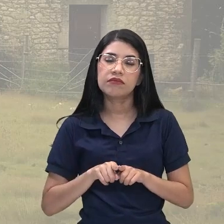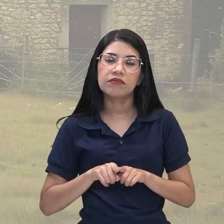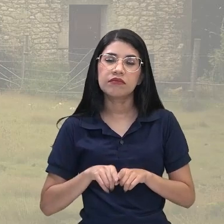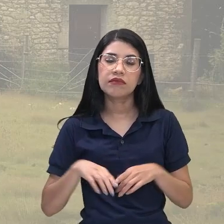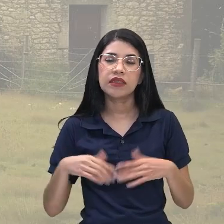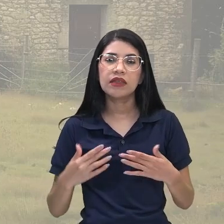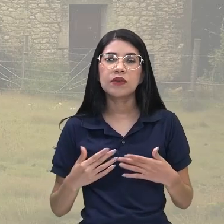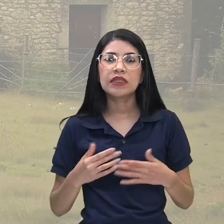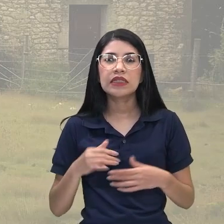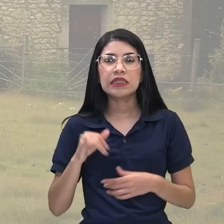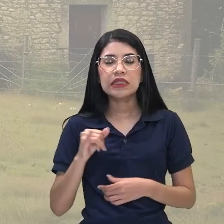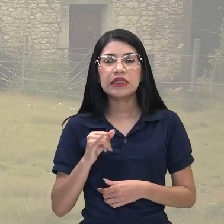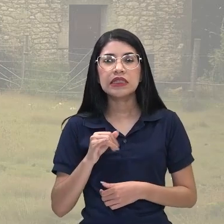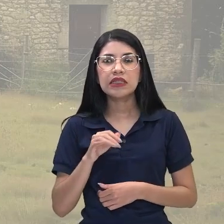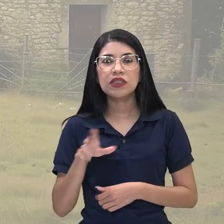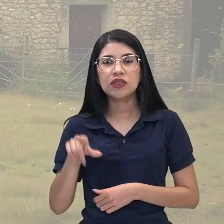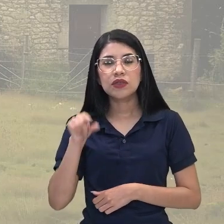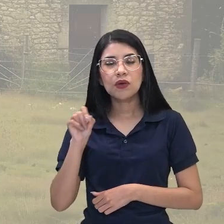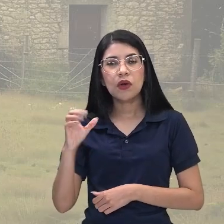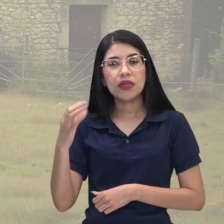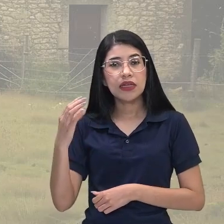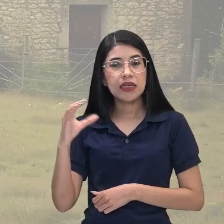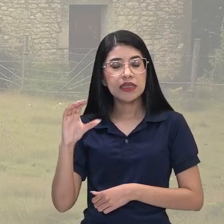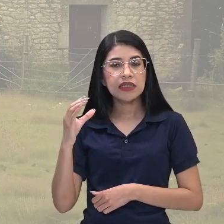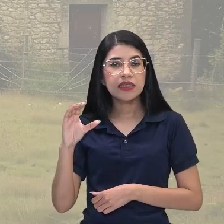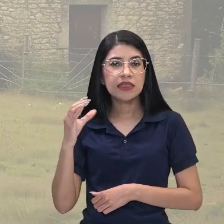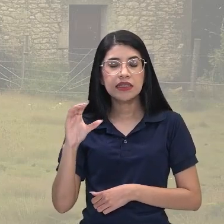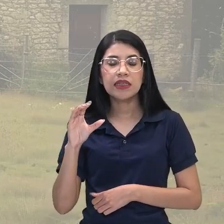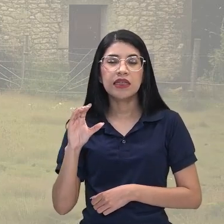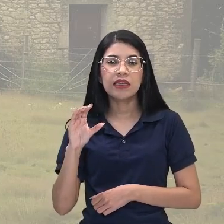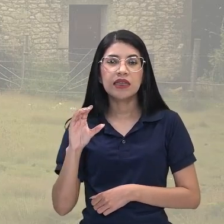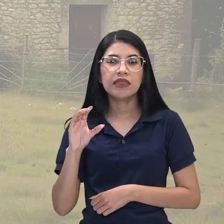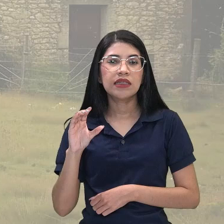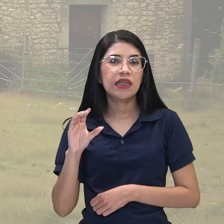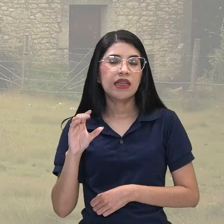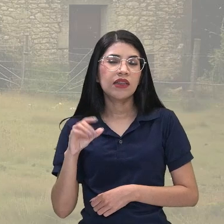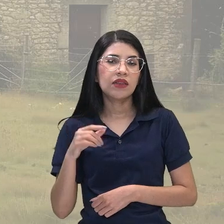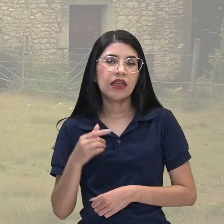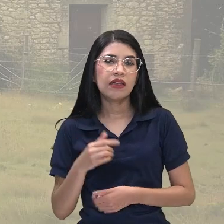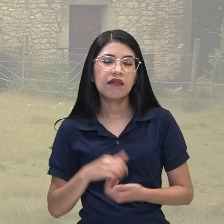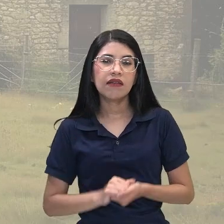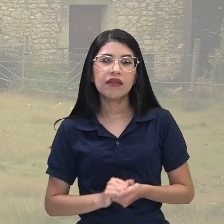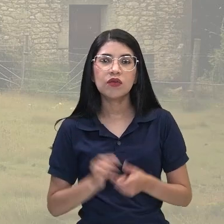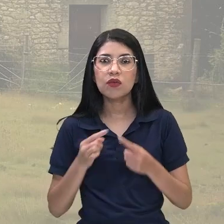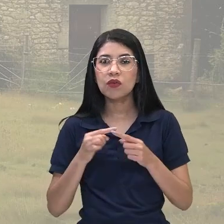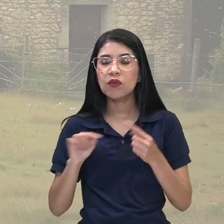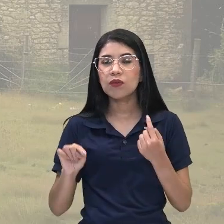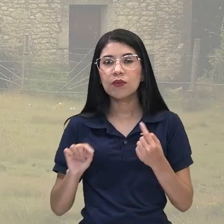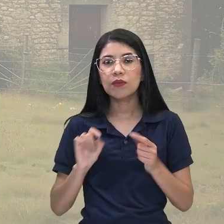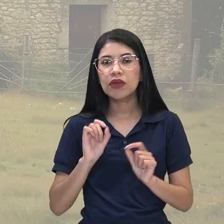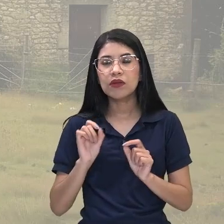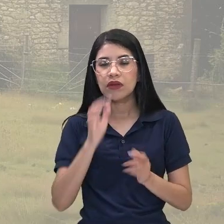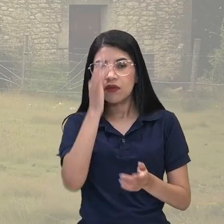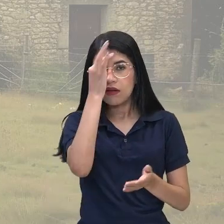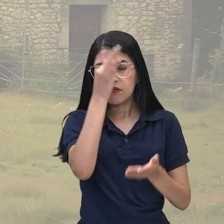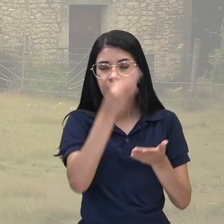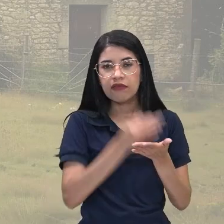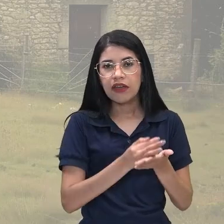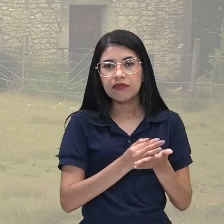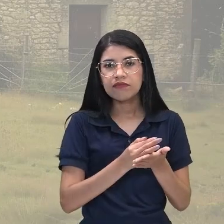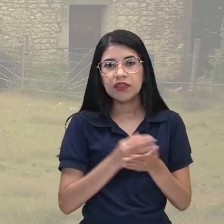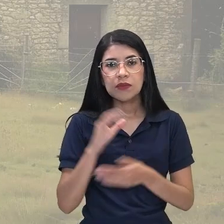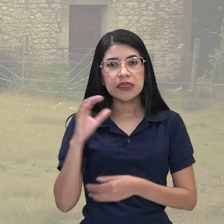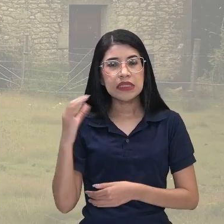quem vai pela ciência, né, é claro que não tem nada a ver com a fé, né, com